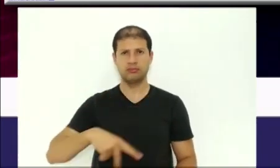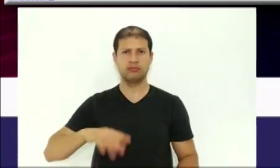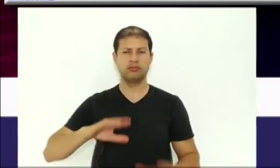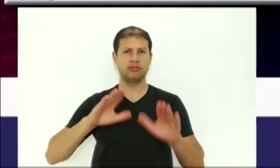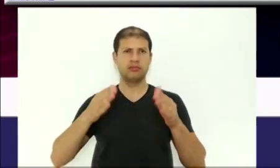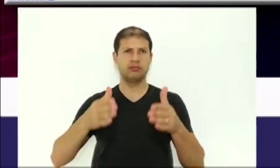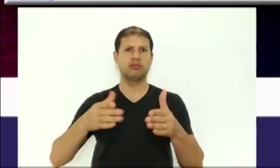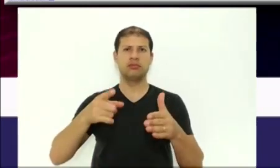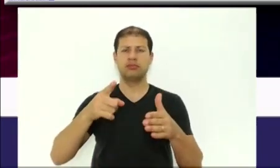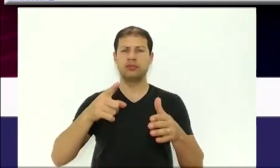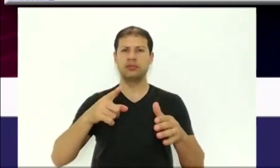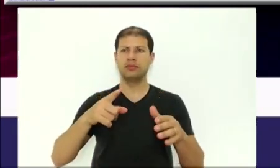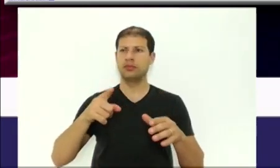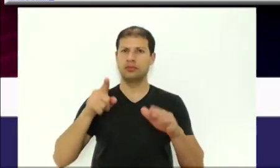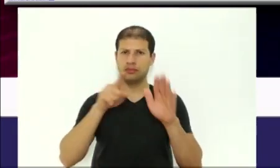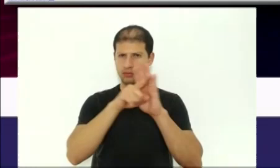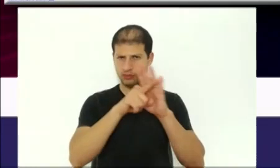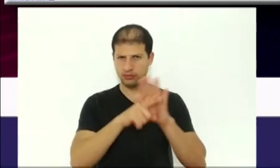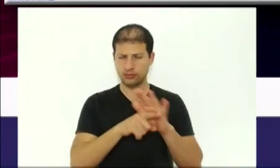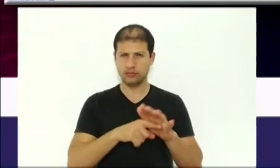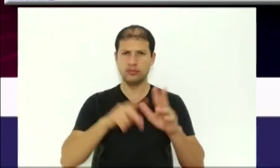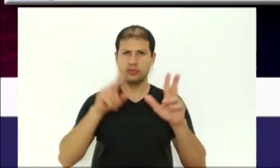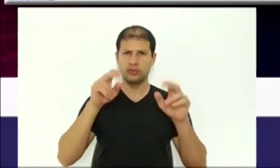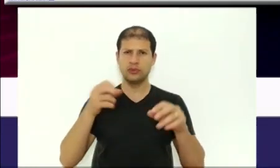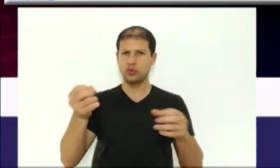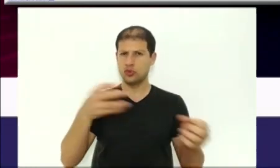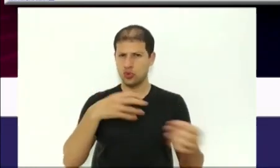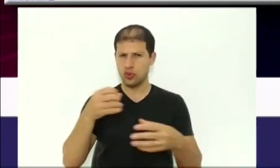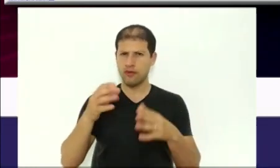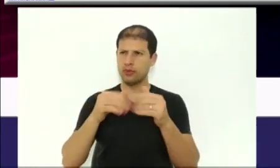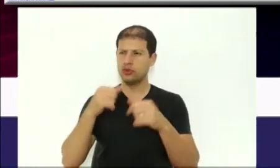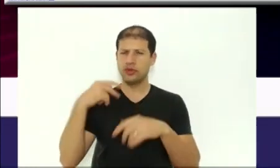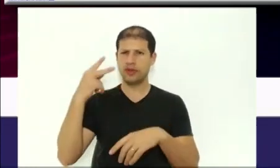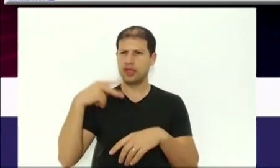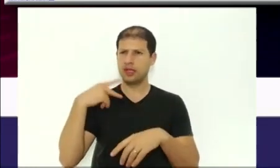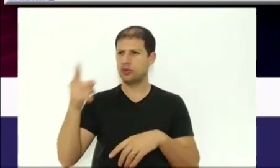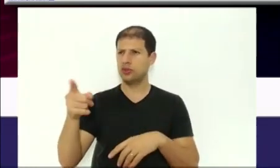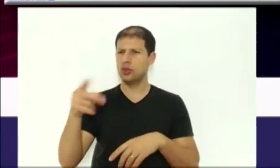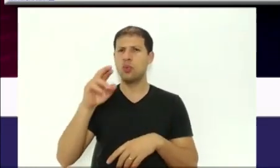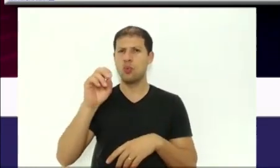fez uma consulta sobre a atualização, acho que a pedido da vereadora Rose,